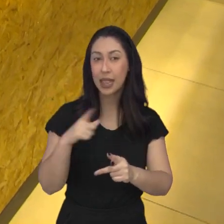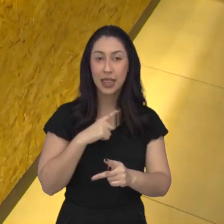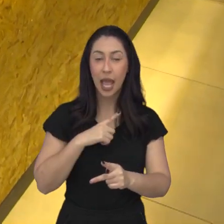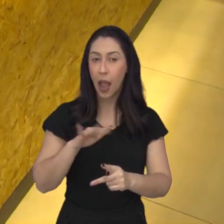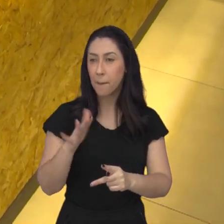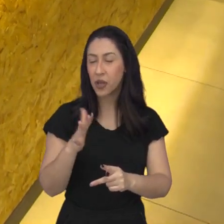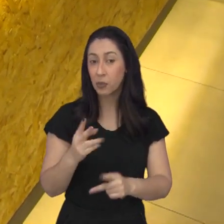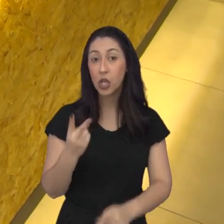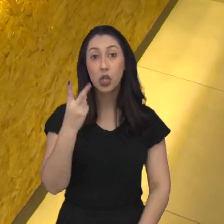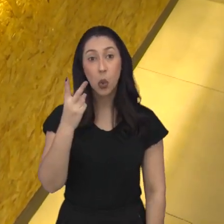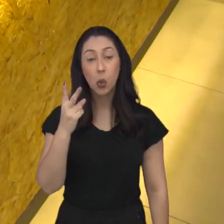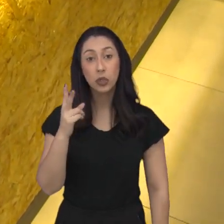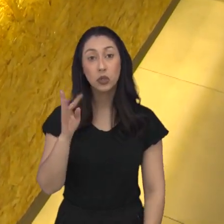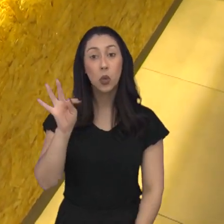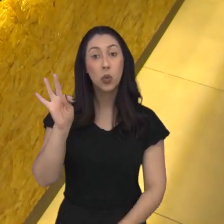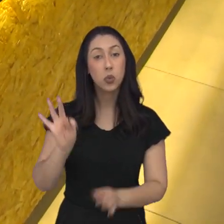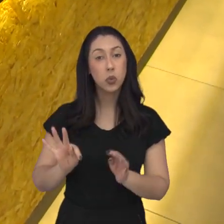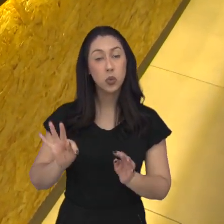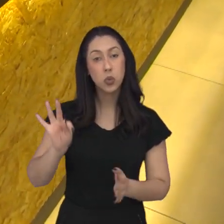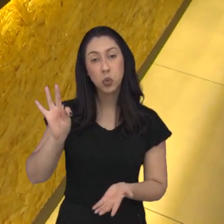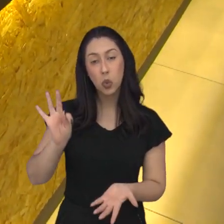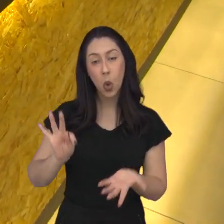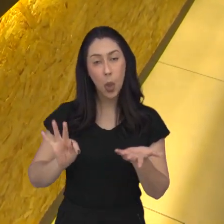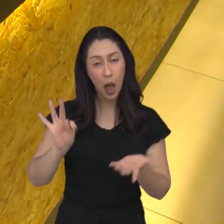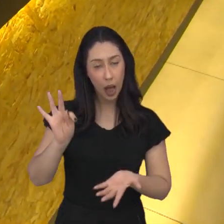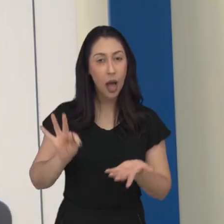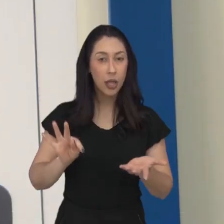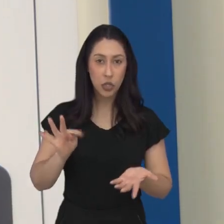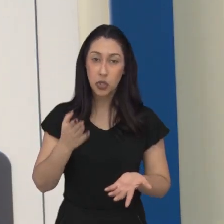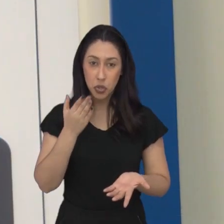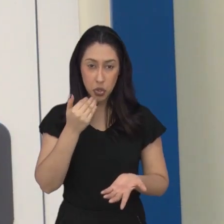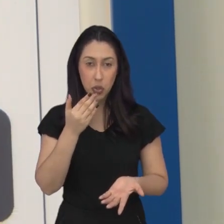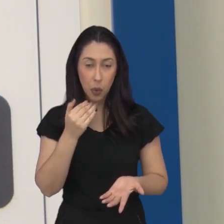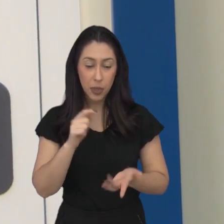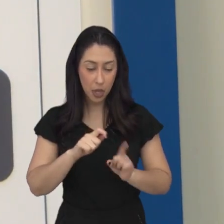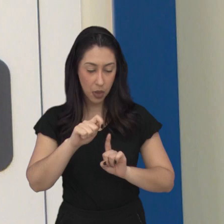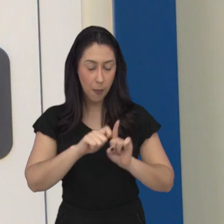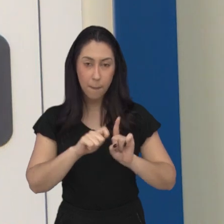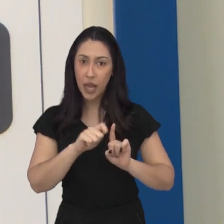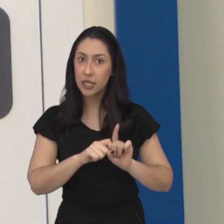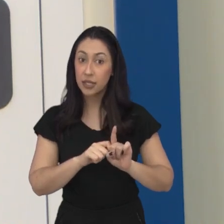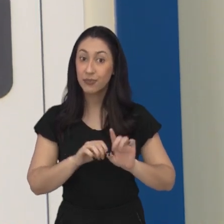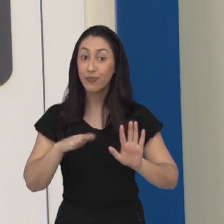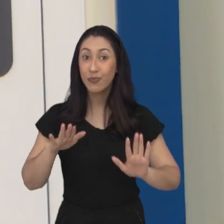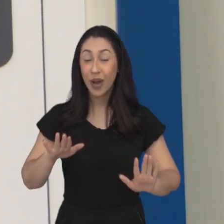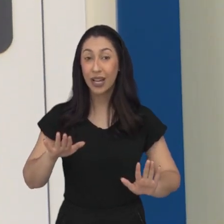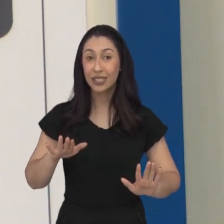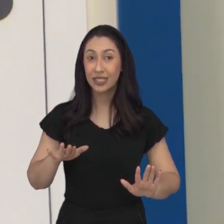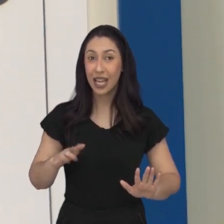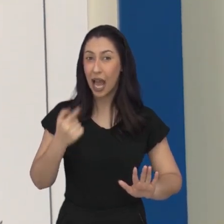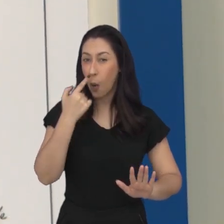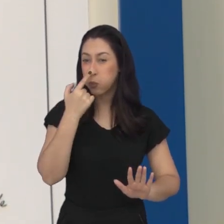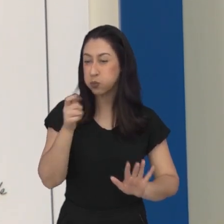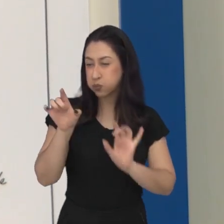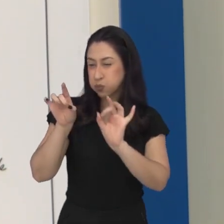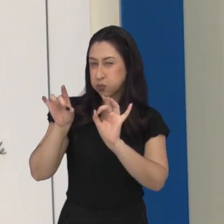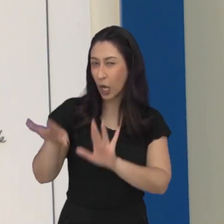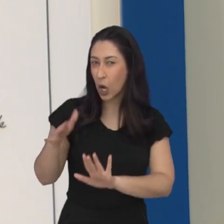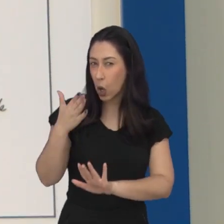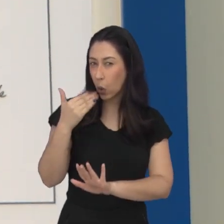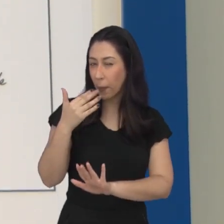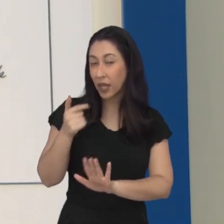produz mais de 2 toneladas de alimentos por mês. E mesmo com o preparo de tanta comida, quase nenhum